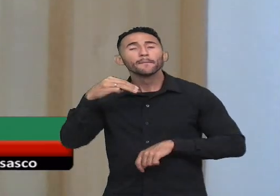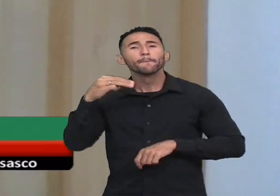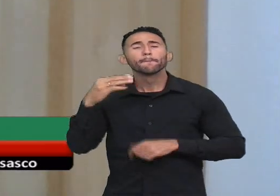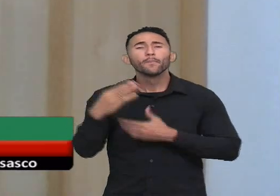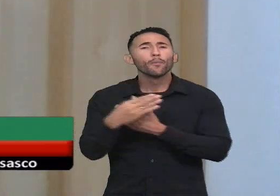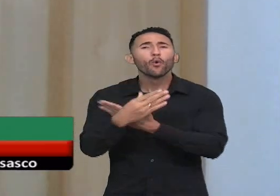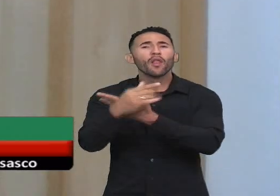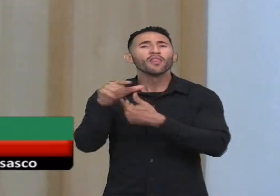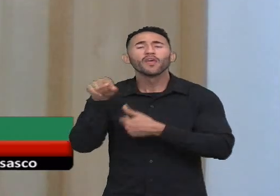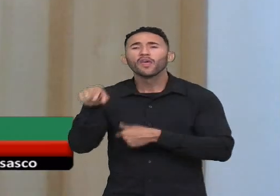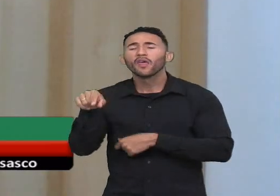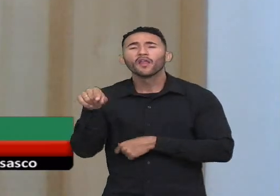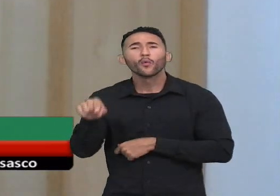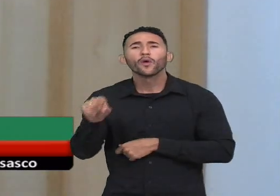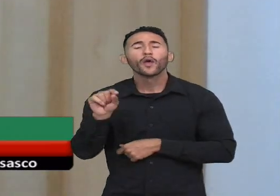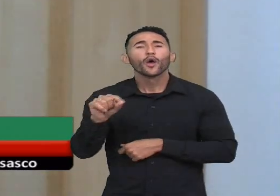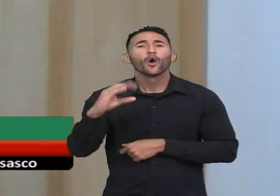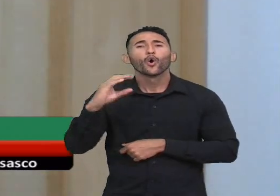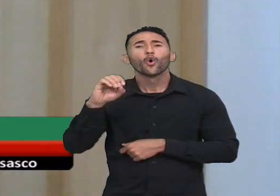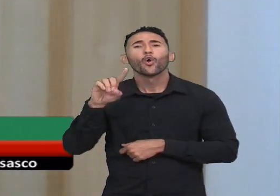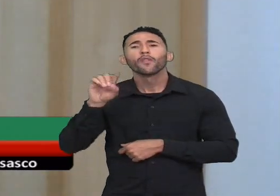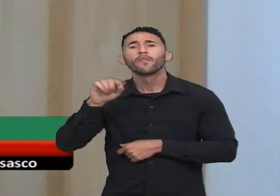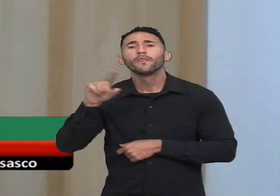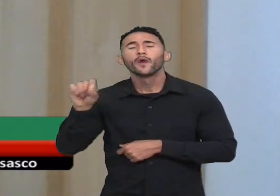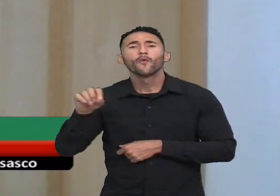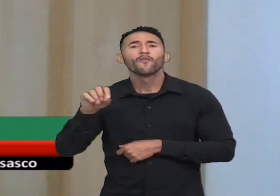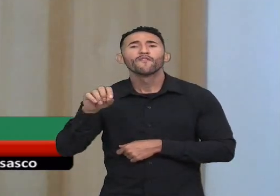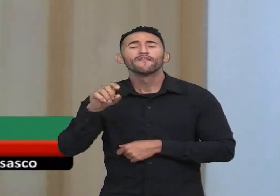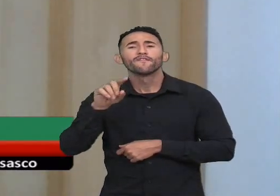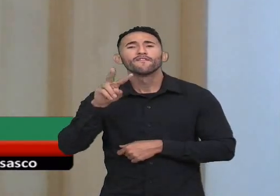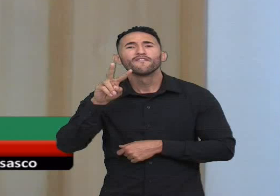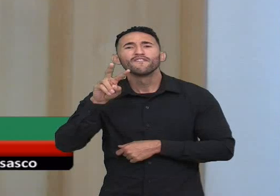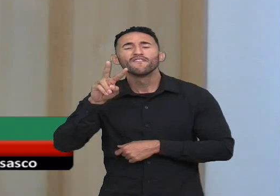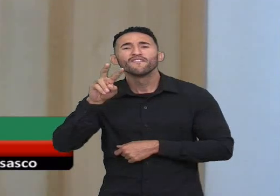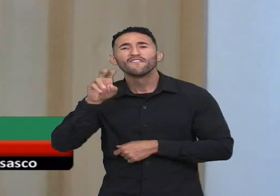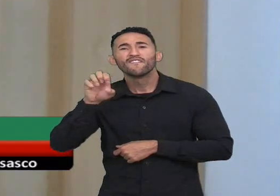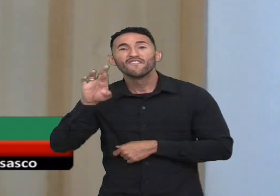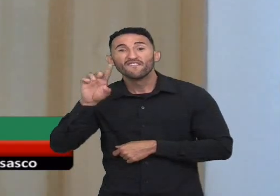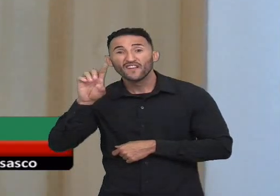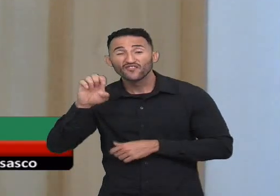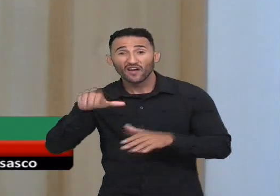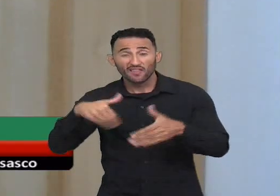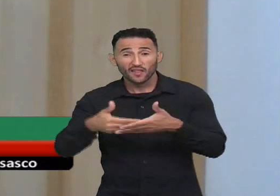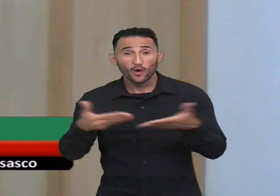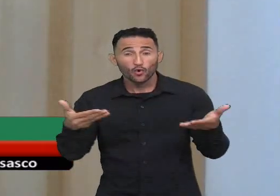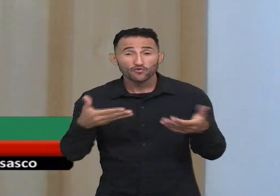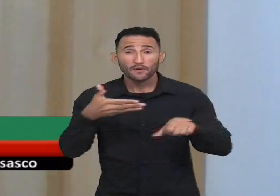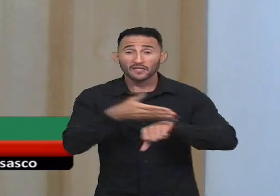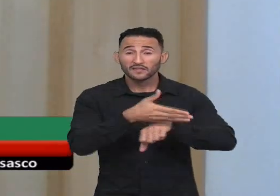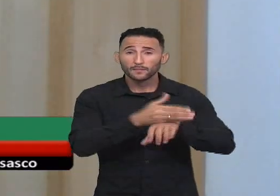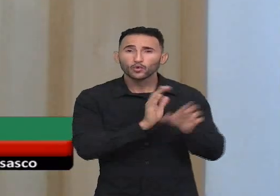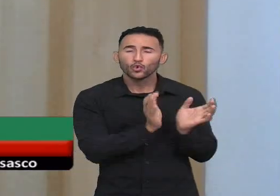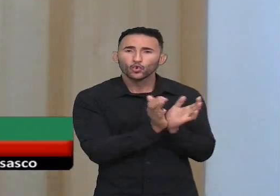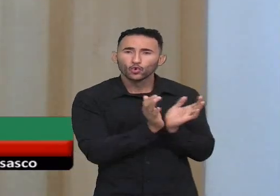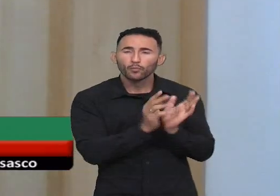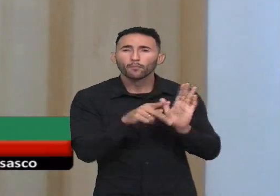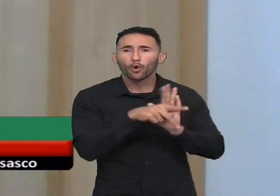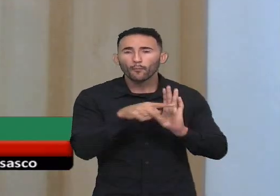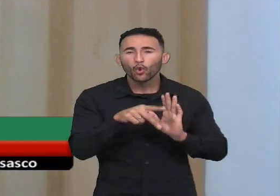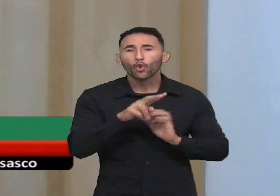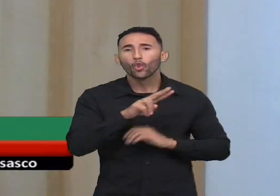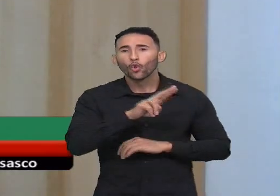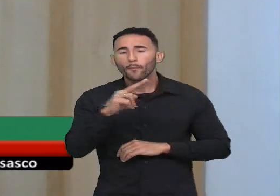era cordão verde e o qual fazia parte, faz parte, até hoje, da República de Palmares, um patrimônio imaterial